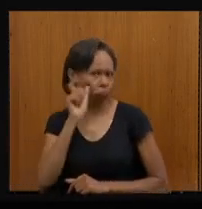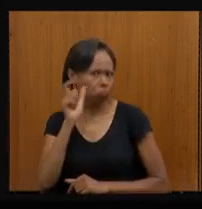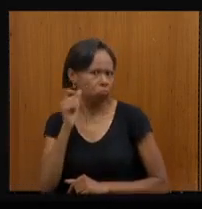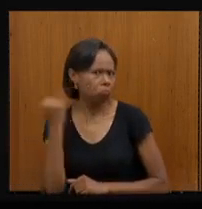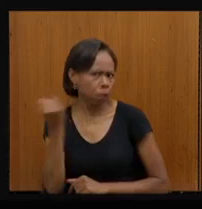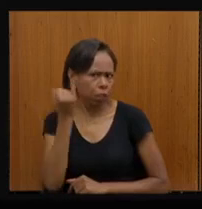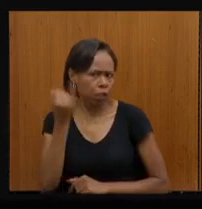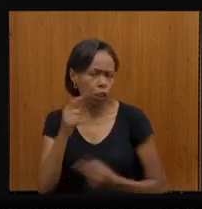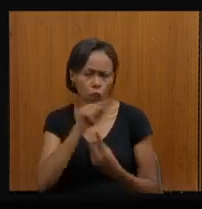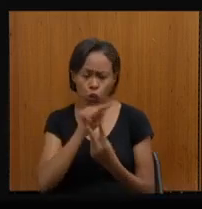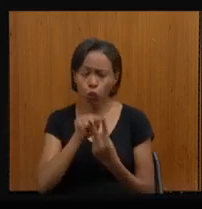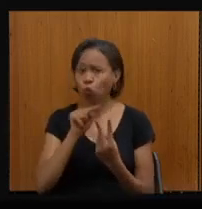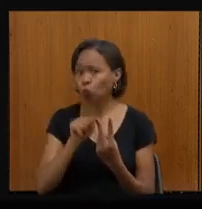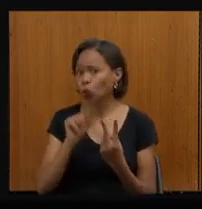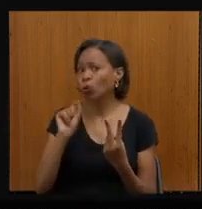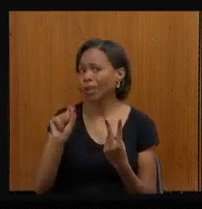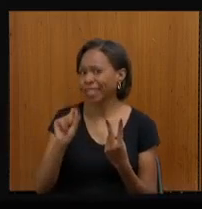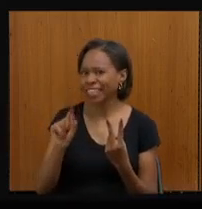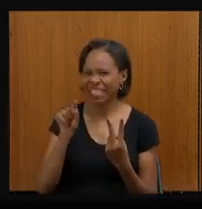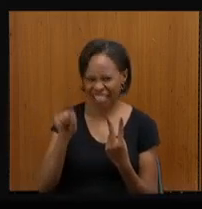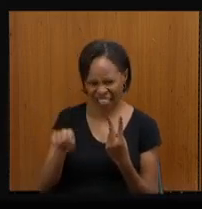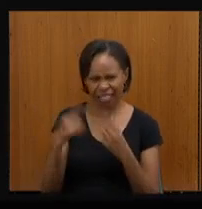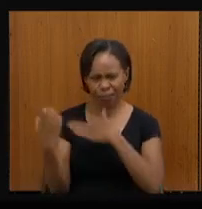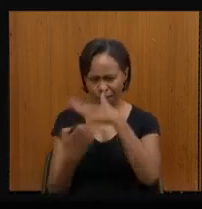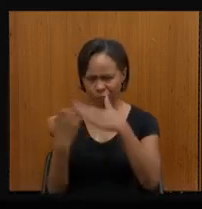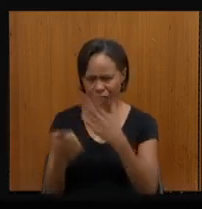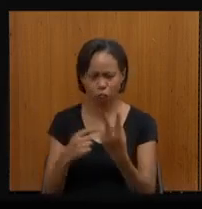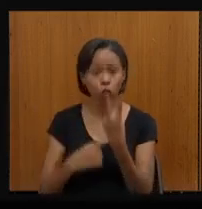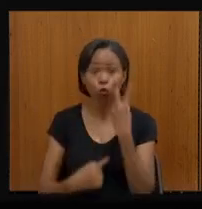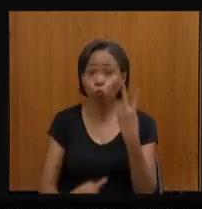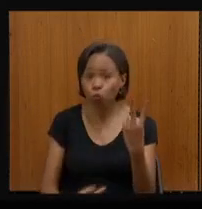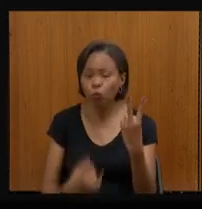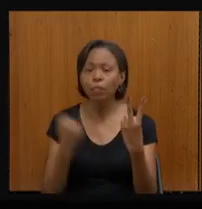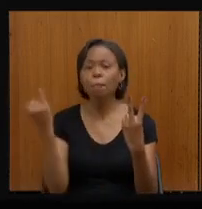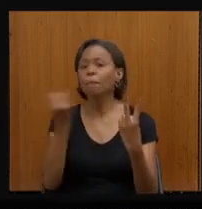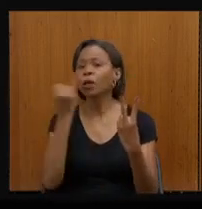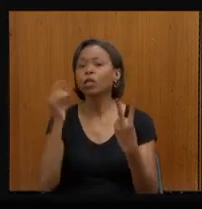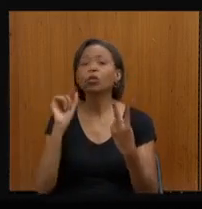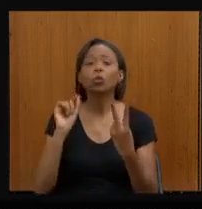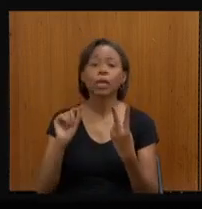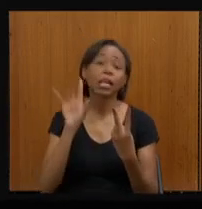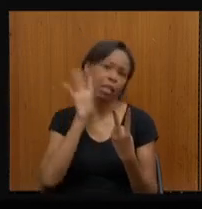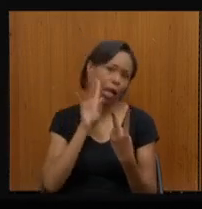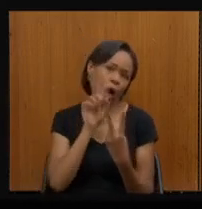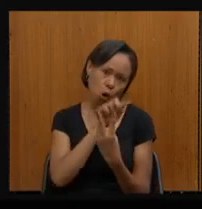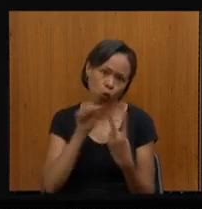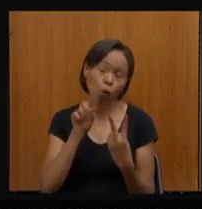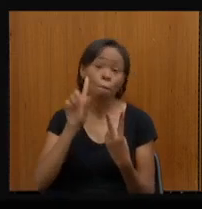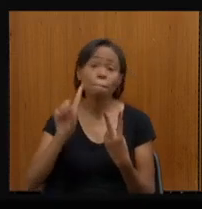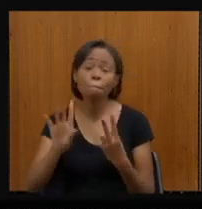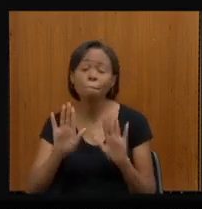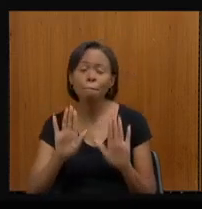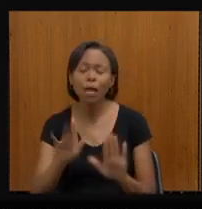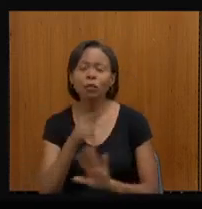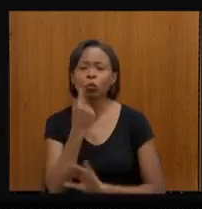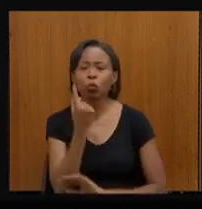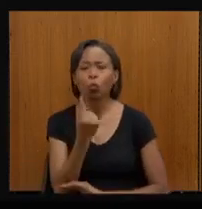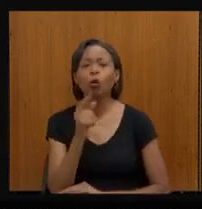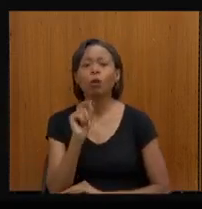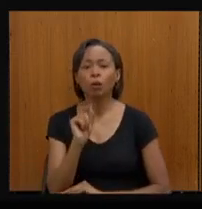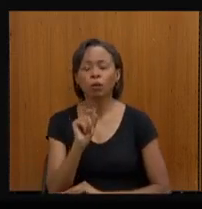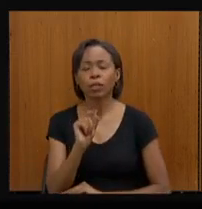resposta das interessante do seu lugar que estão por várias frases criativas legais mais uma é de campeã e